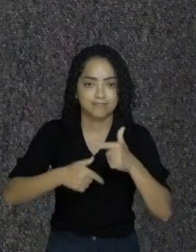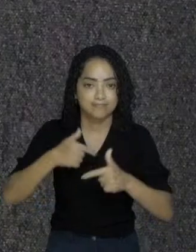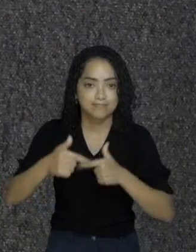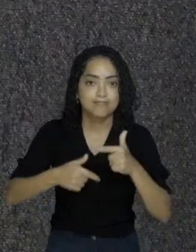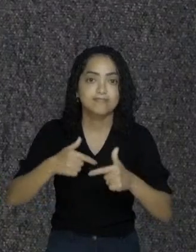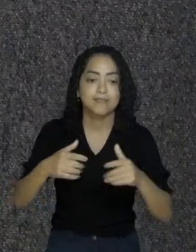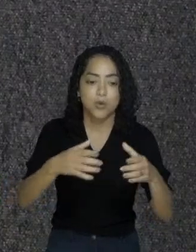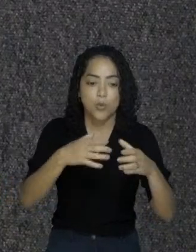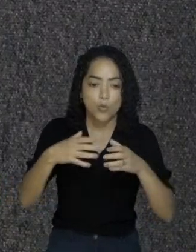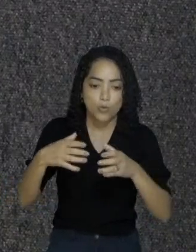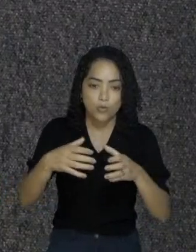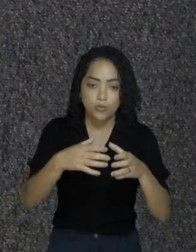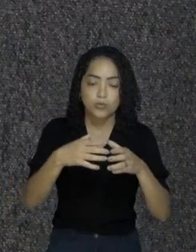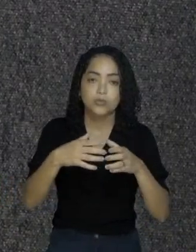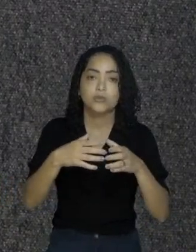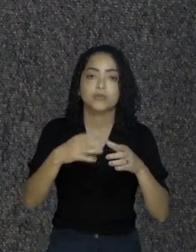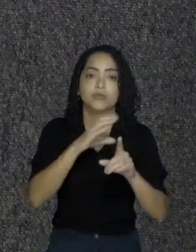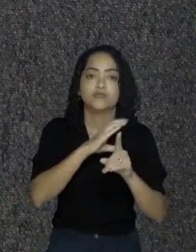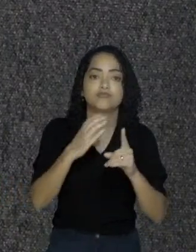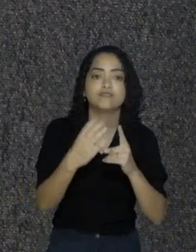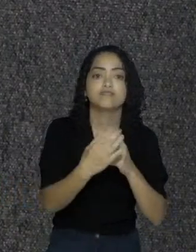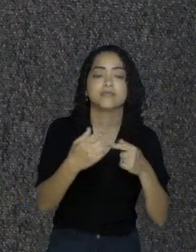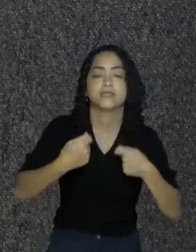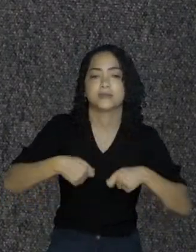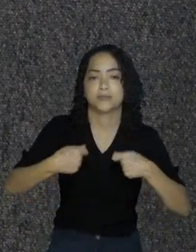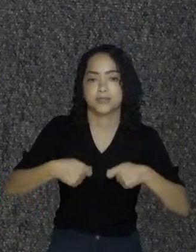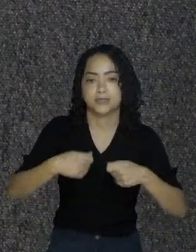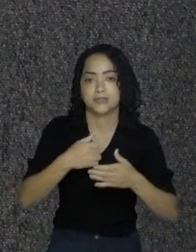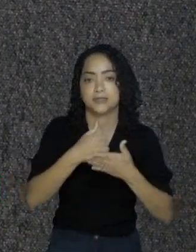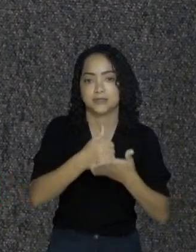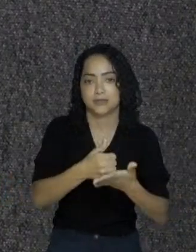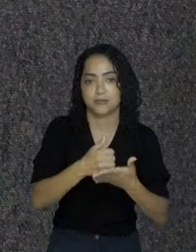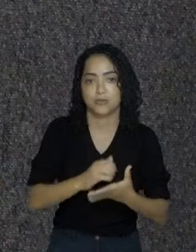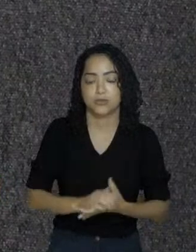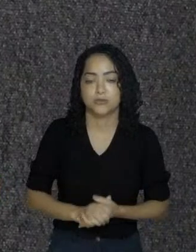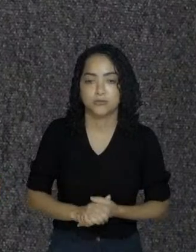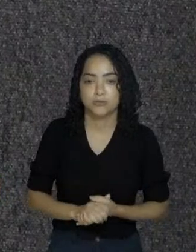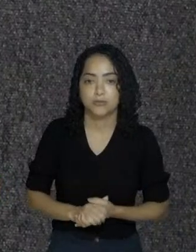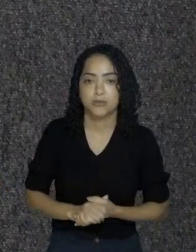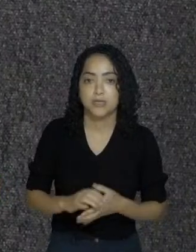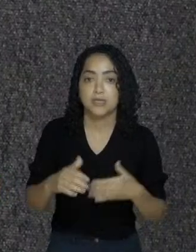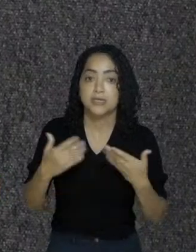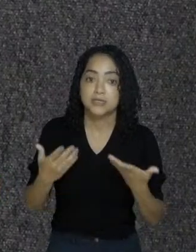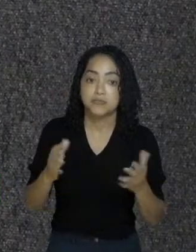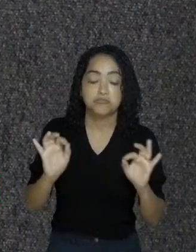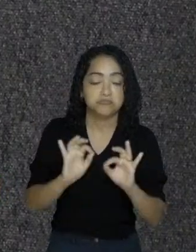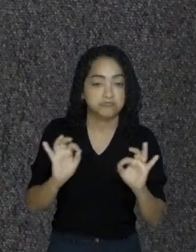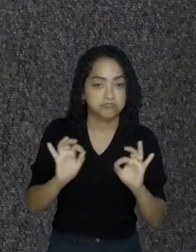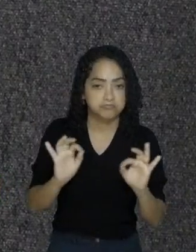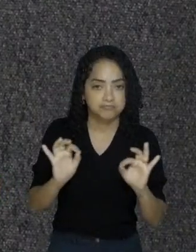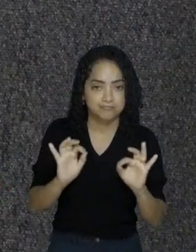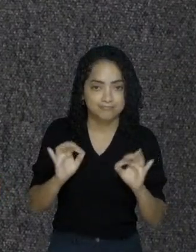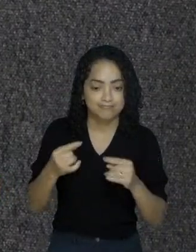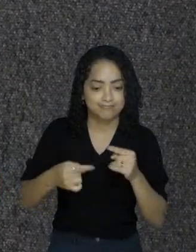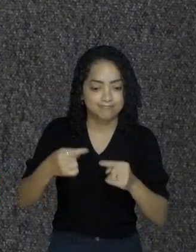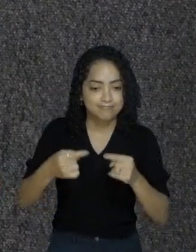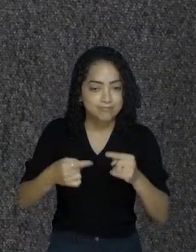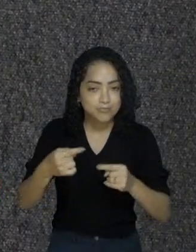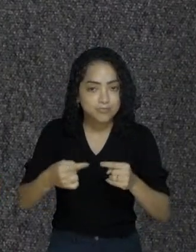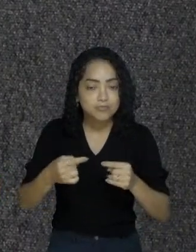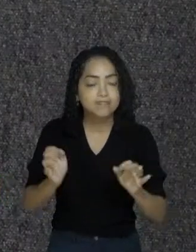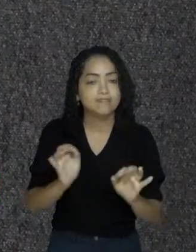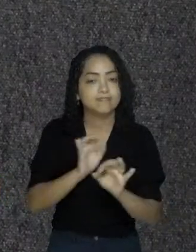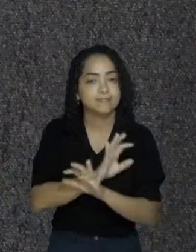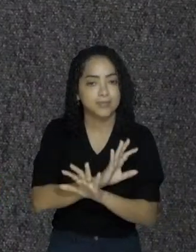comunidade Catarinense necessita desse apoio Então nada mais a venda tratar declaro